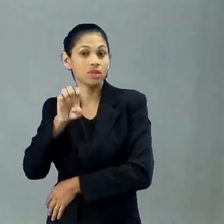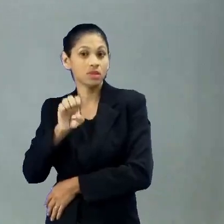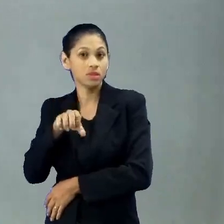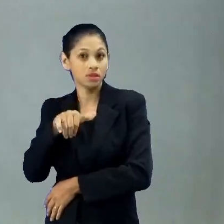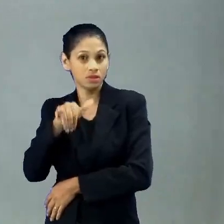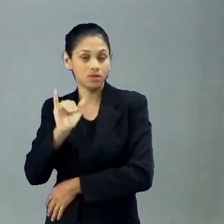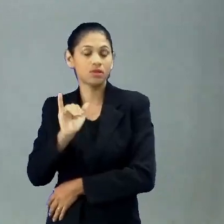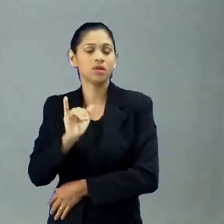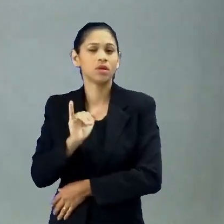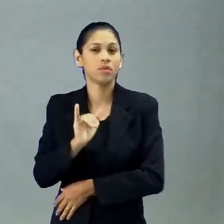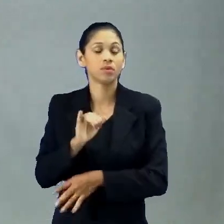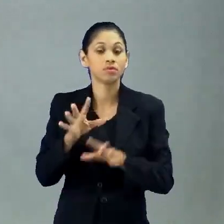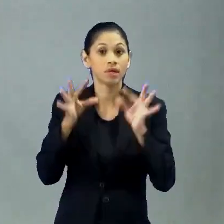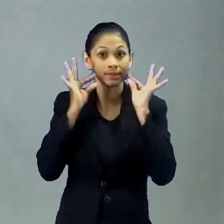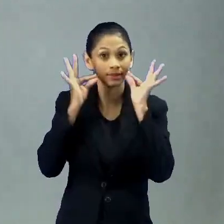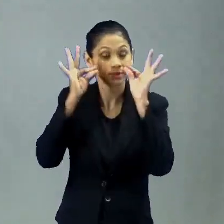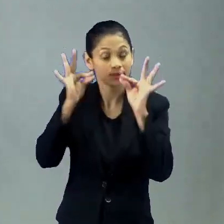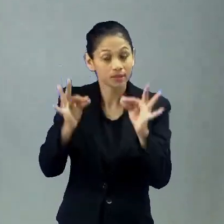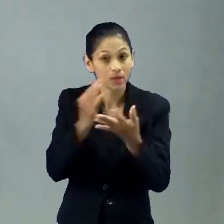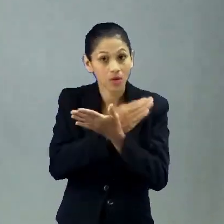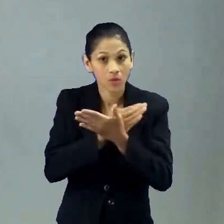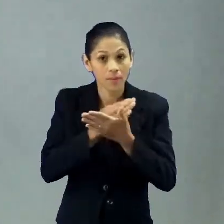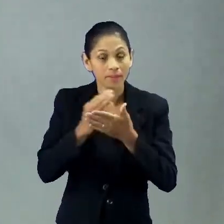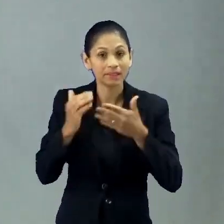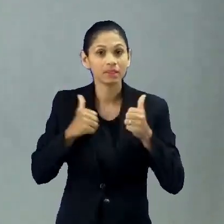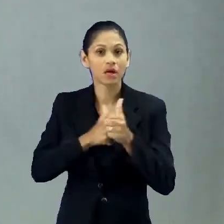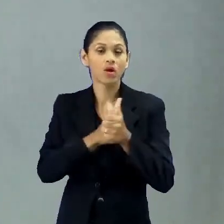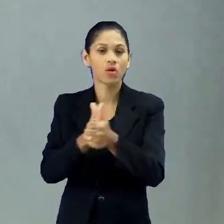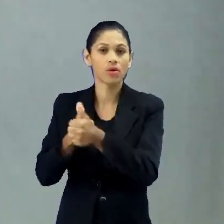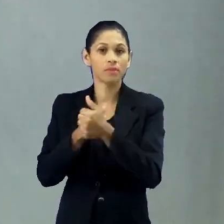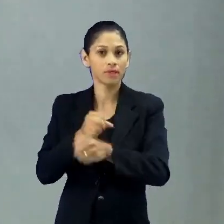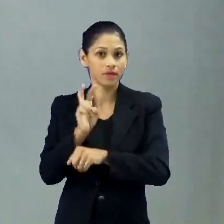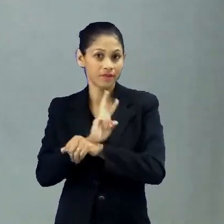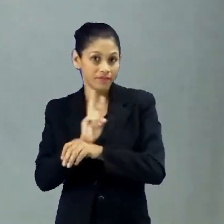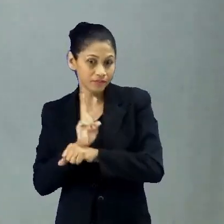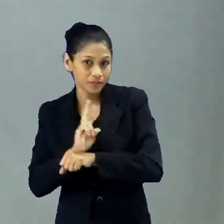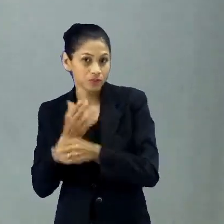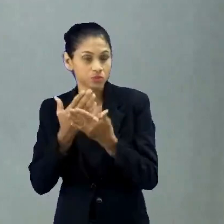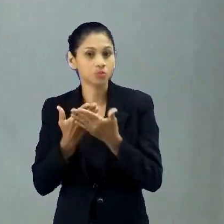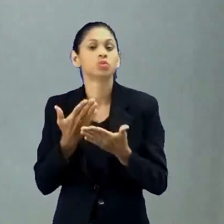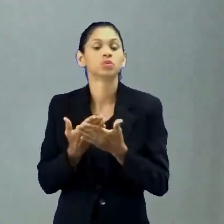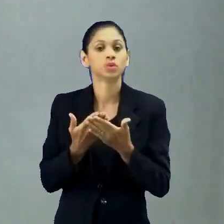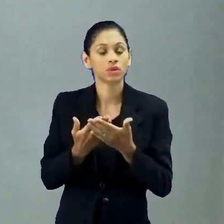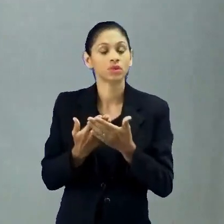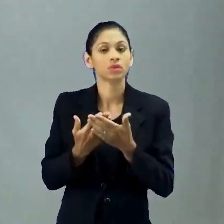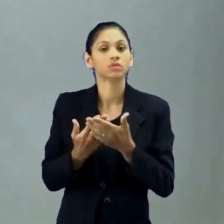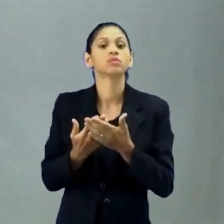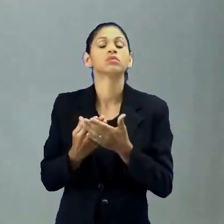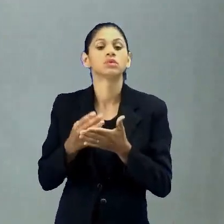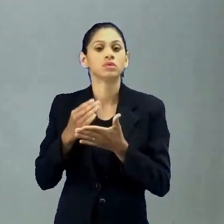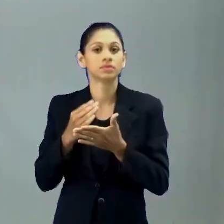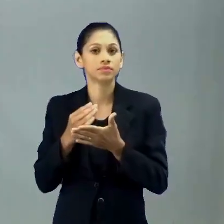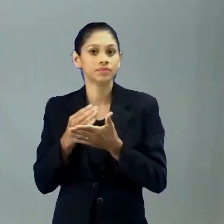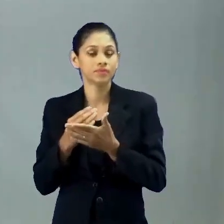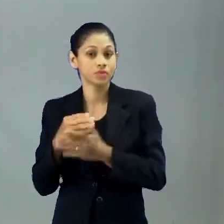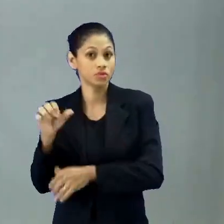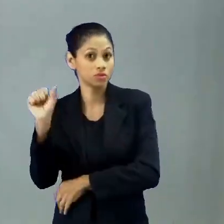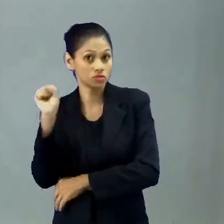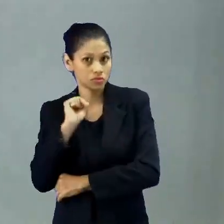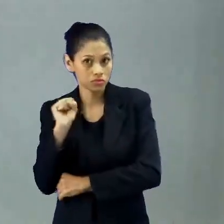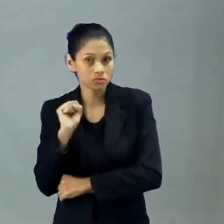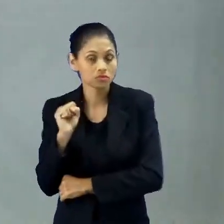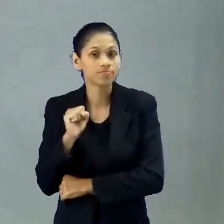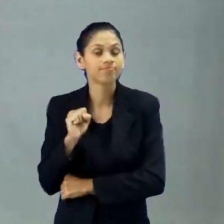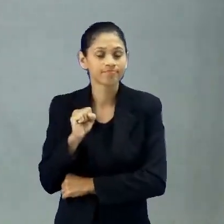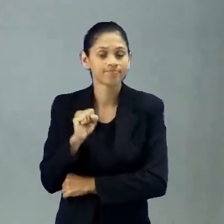sua atenção para que você comece a acompanhar esta videoaula do seu componente curricular